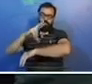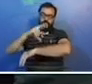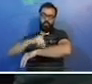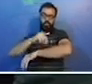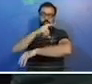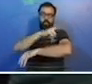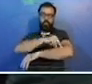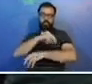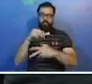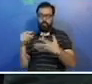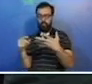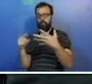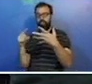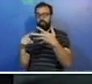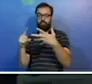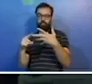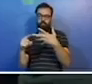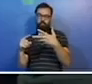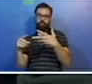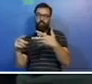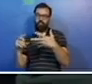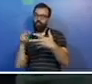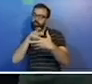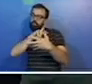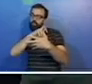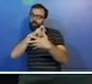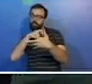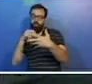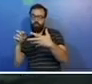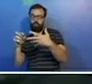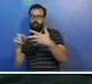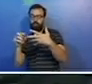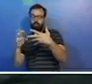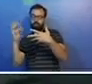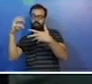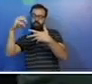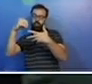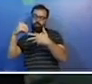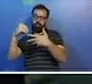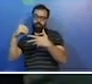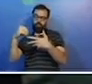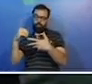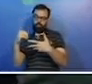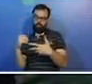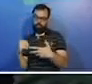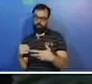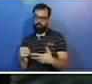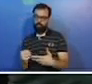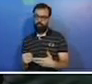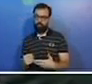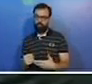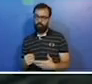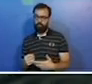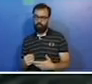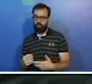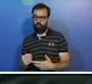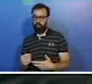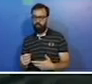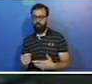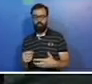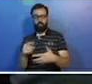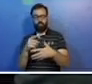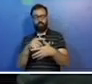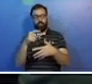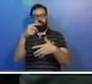eu começo com os consumidores carnívoros. Olha, eu já formei uma cadeia alimentar.